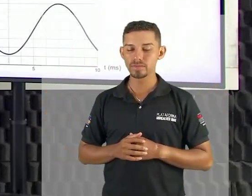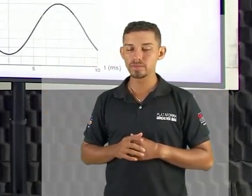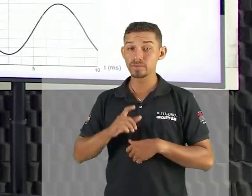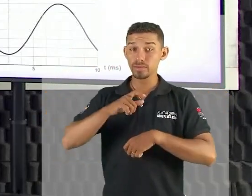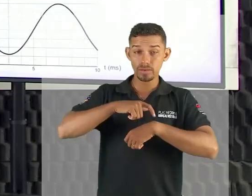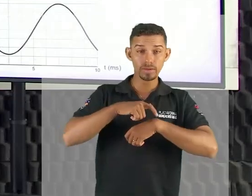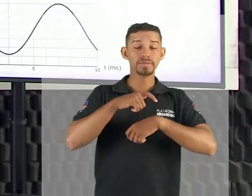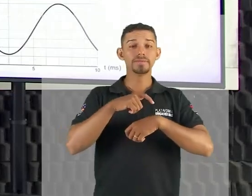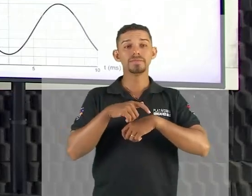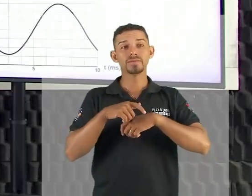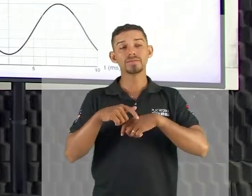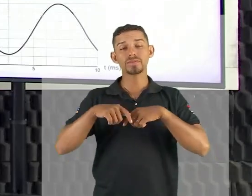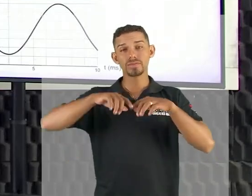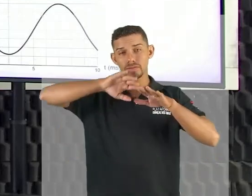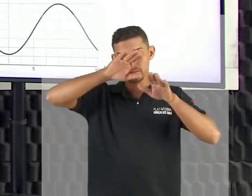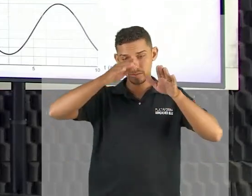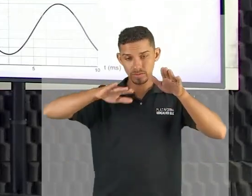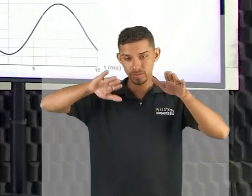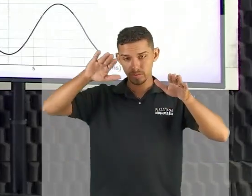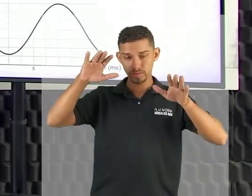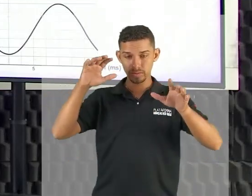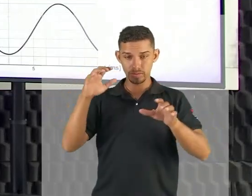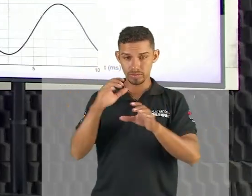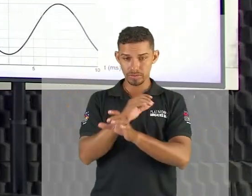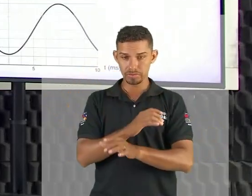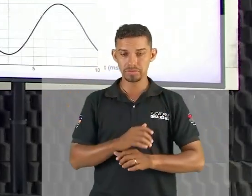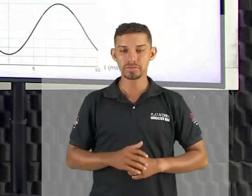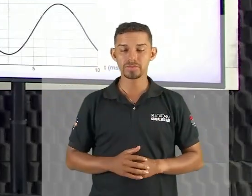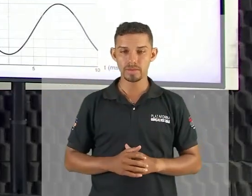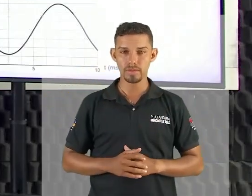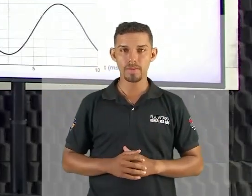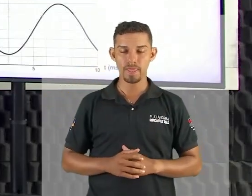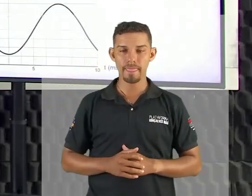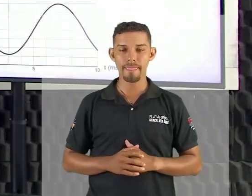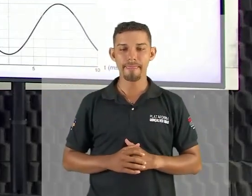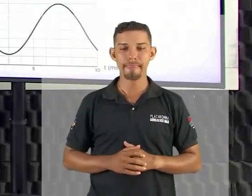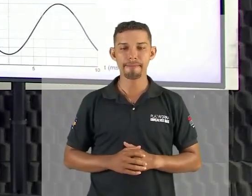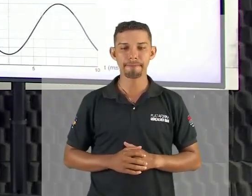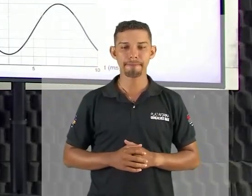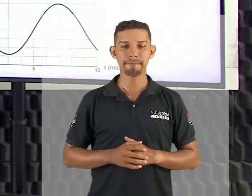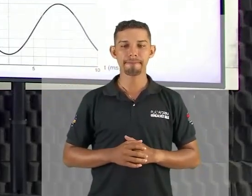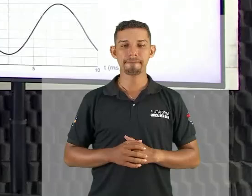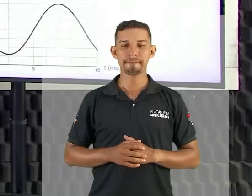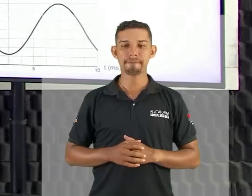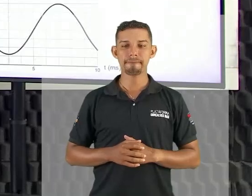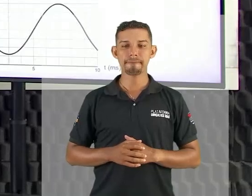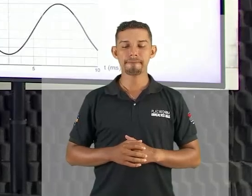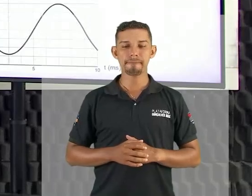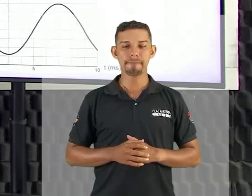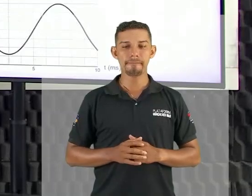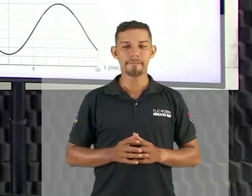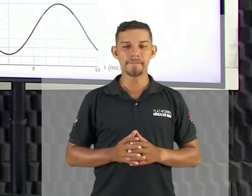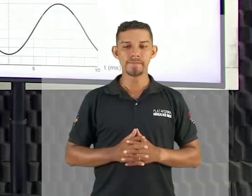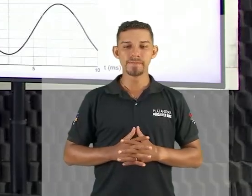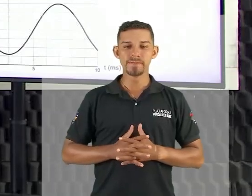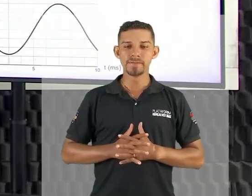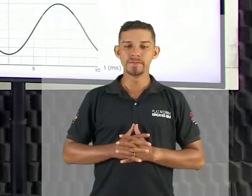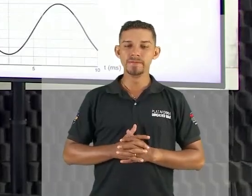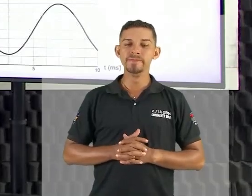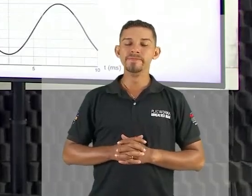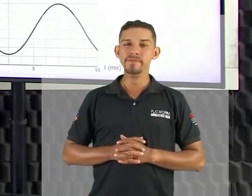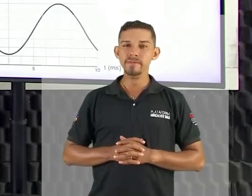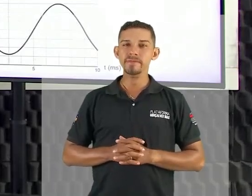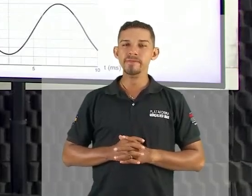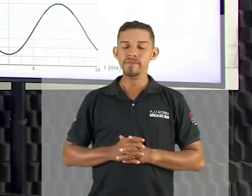é o tempo gasto em uma oscilação completa tá é isso Beleza então eu acho que